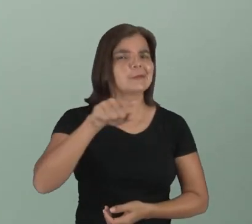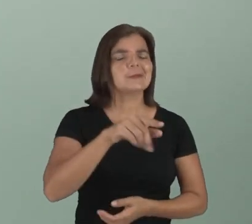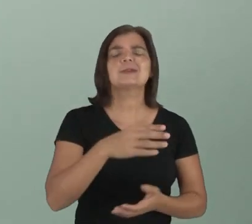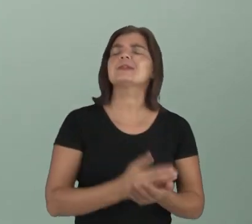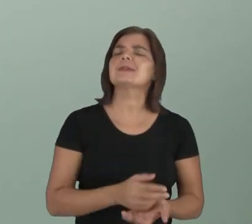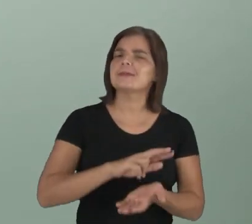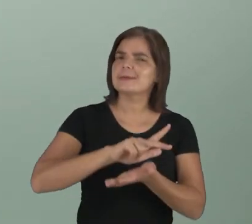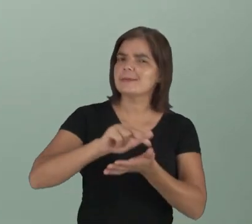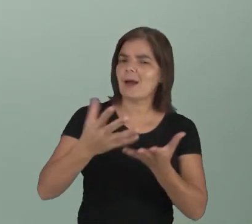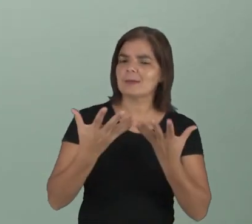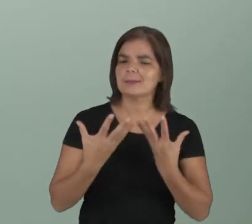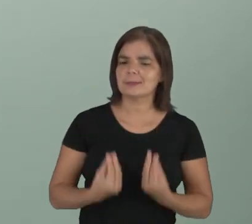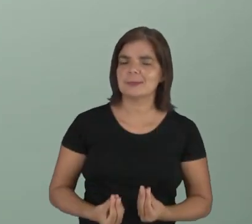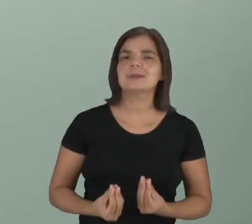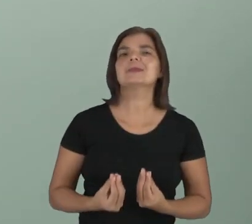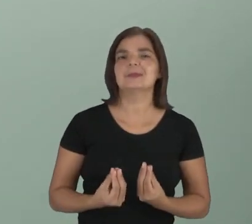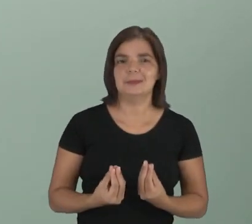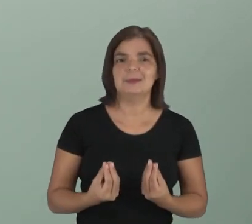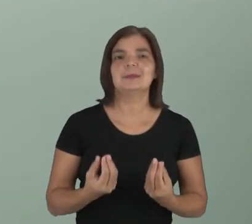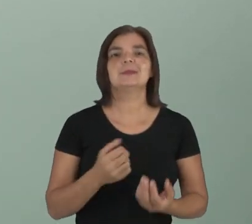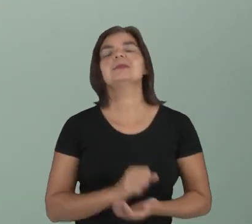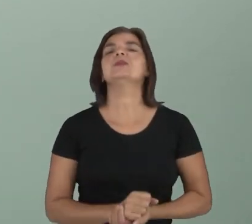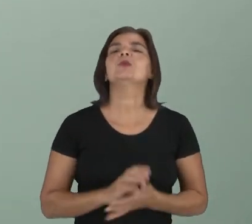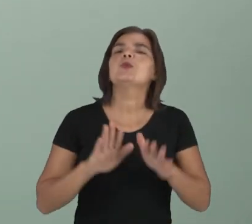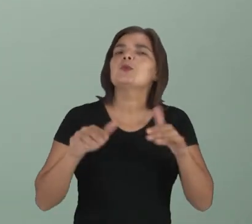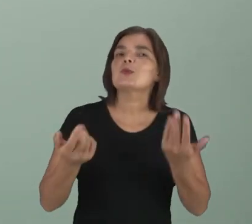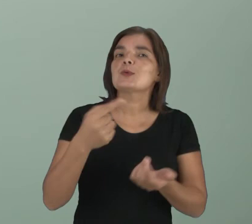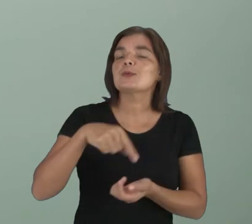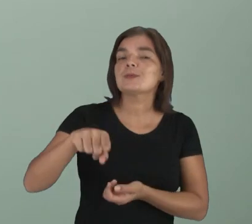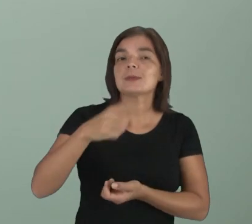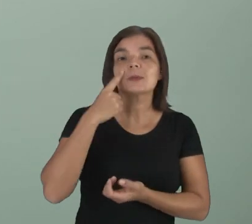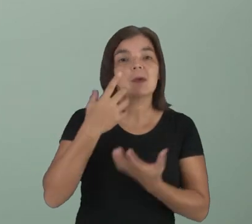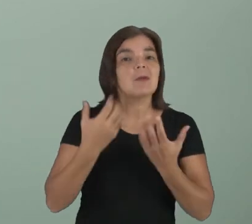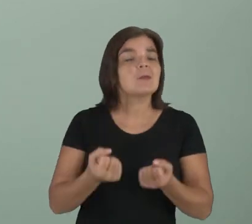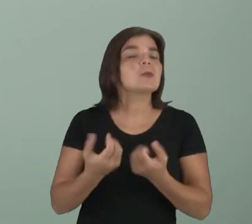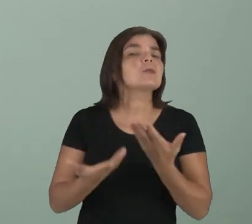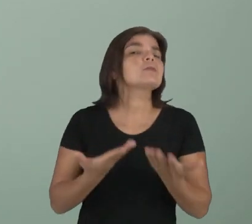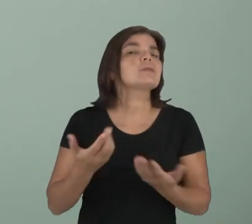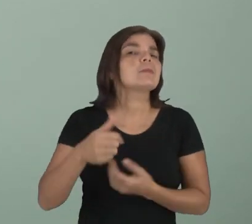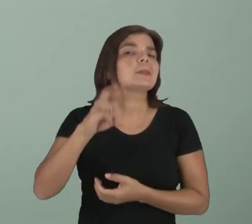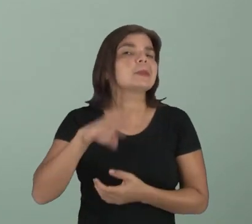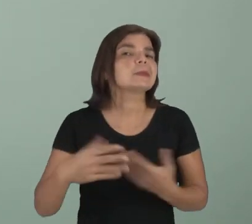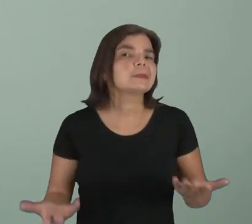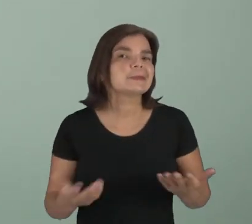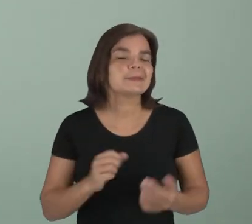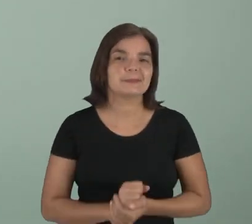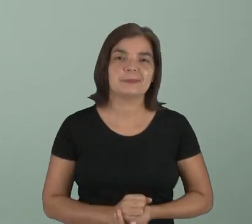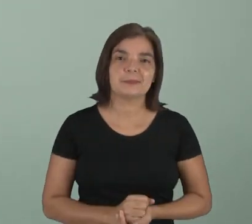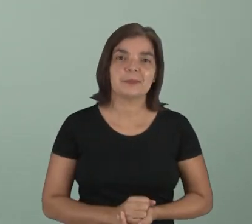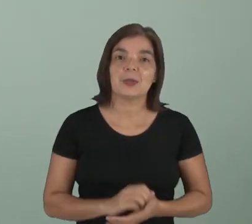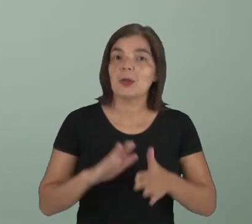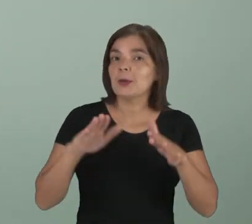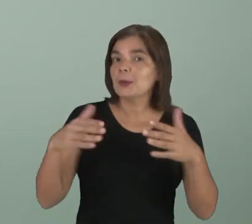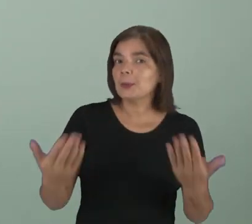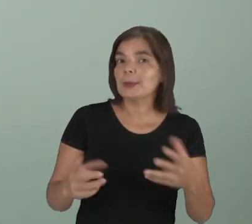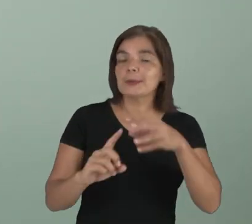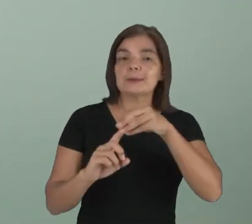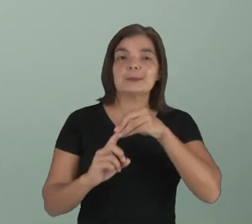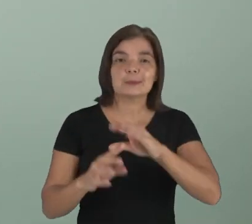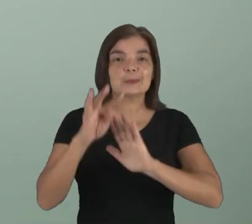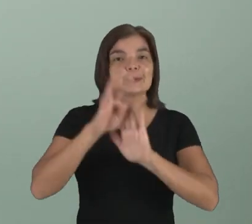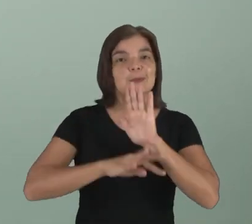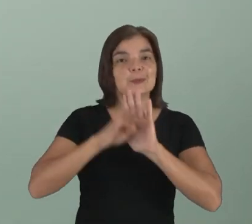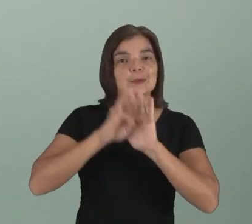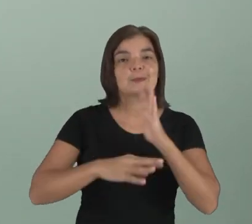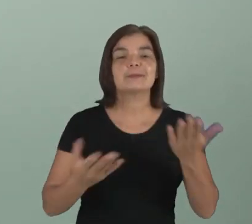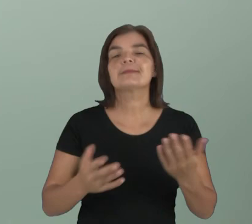recebeu muitos desses textos aí. E quando você recebeu, para que foi? Ou seja, qual a função social desse